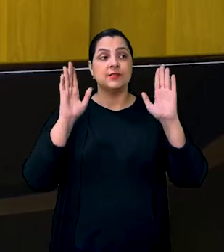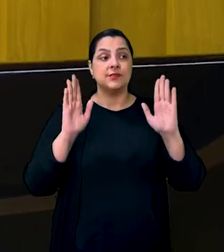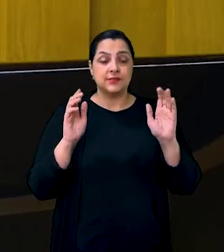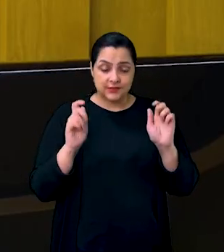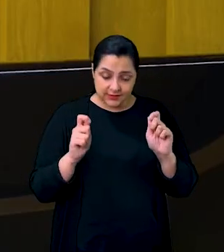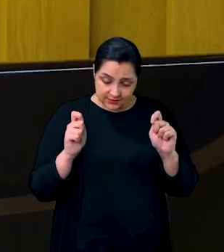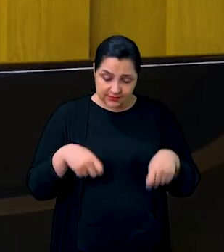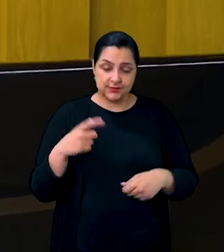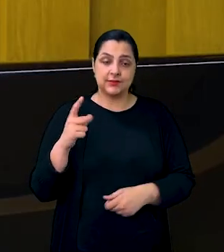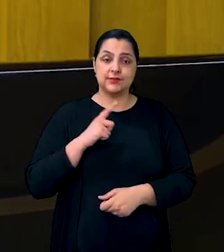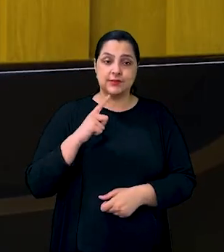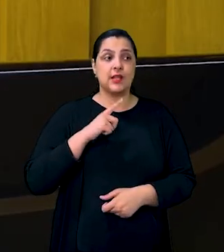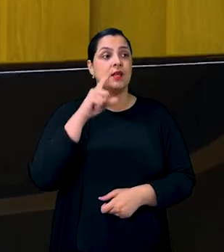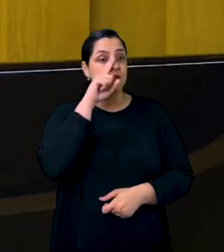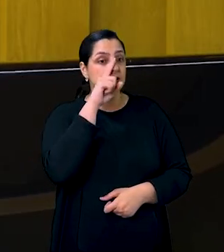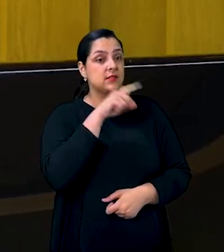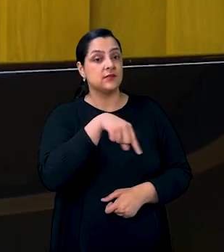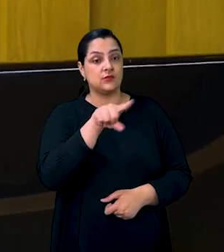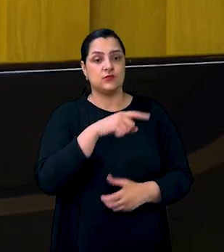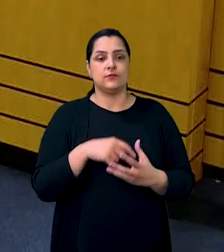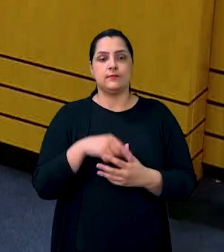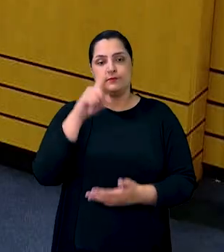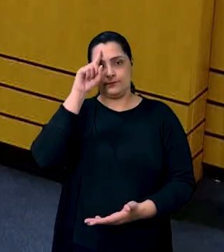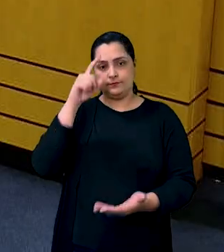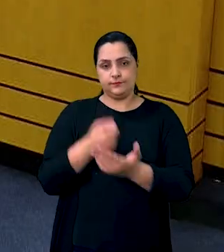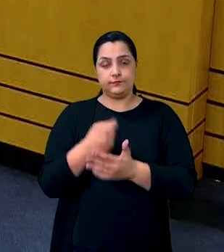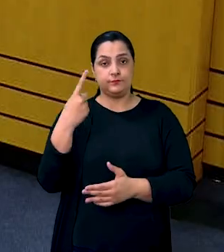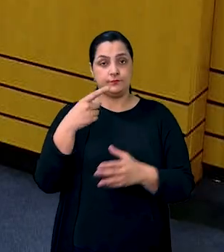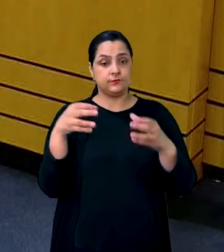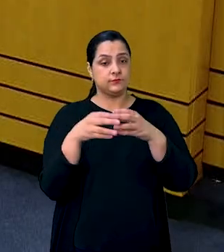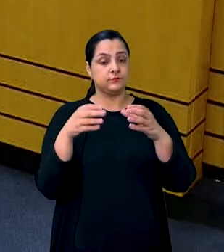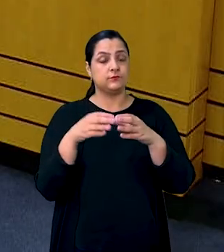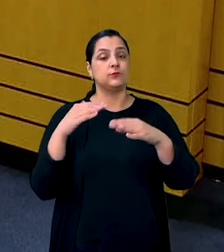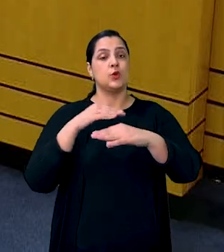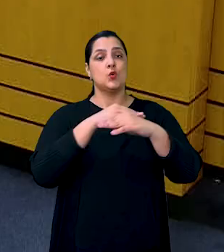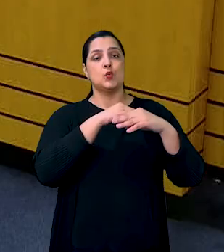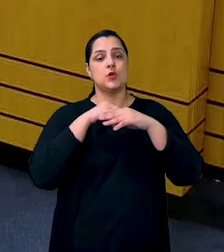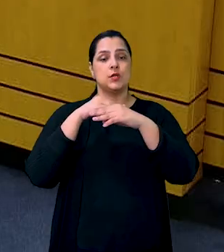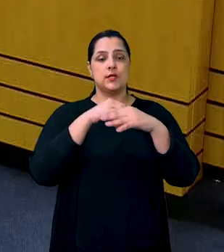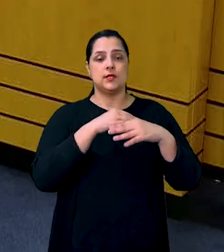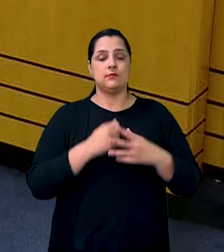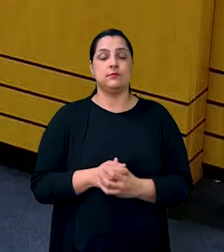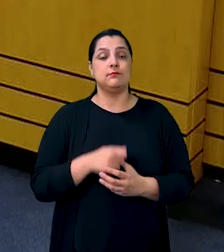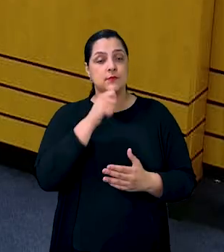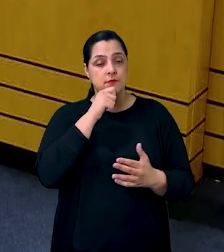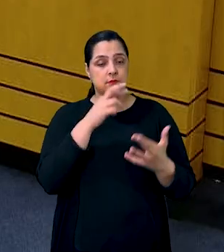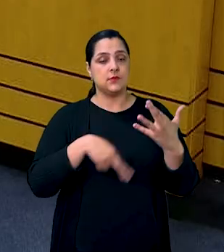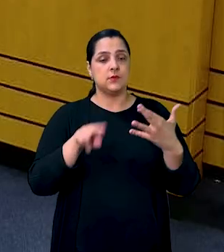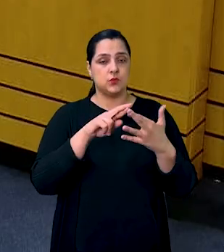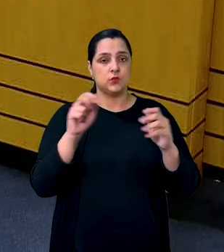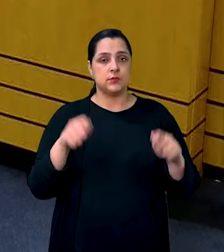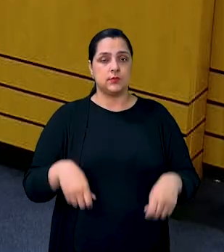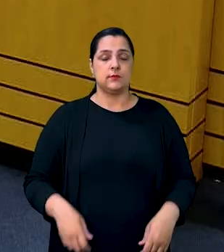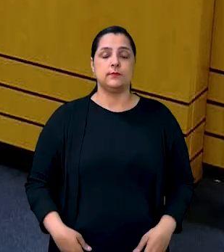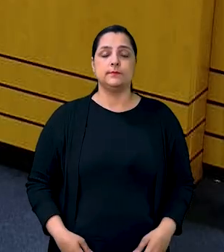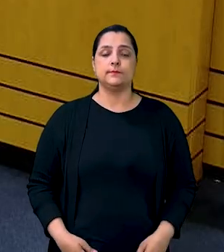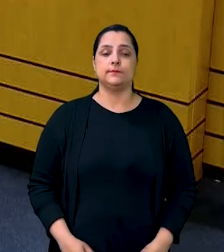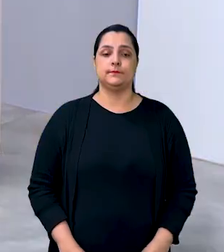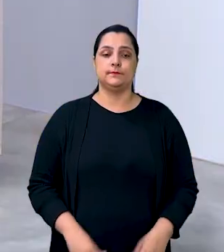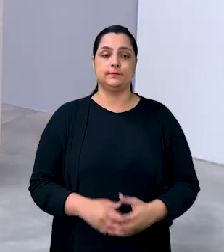violência inerente à atividade comercial. A decisão da primeira turma foi unânime. Ainda cabe